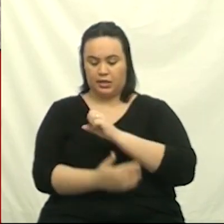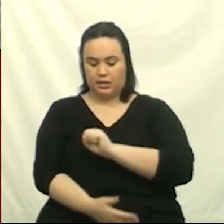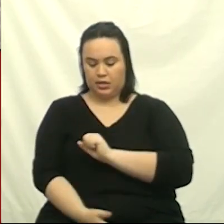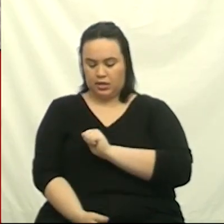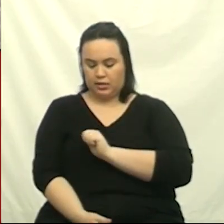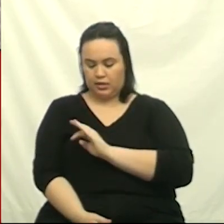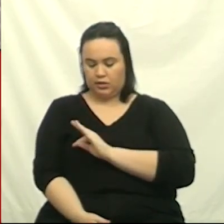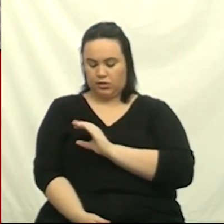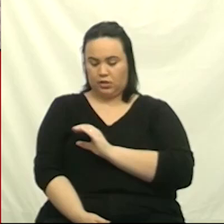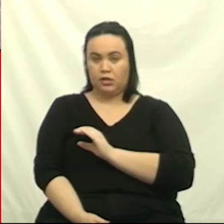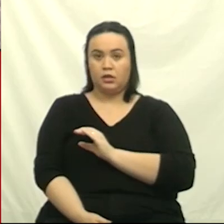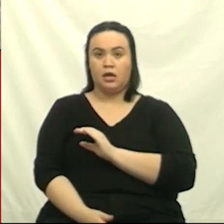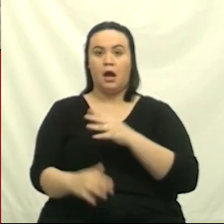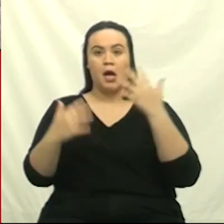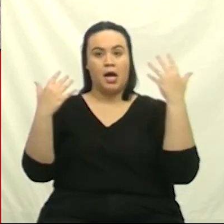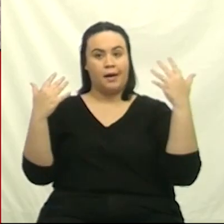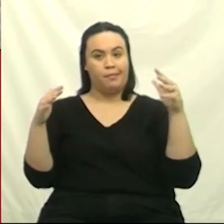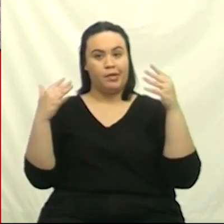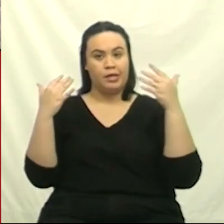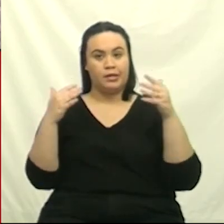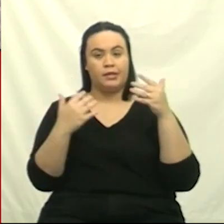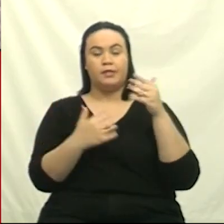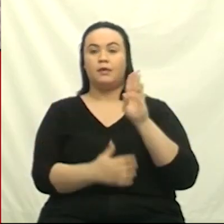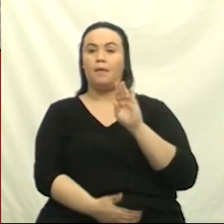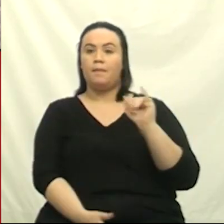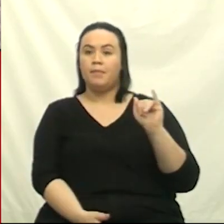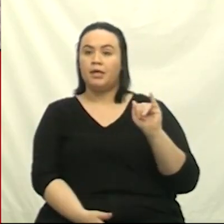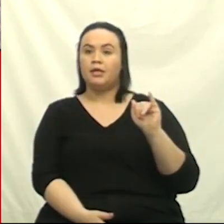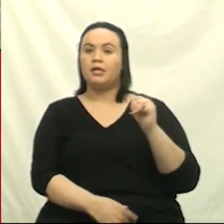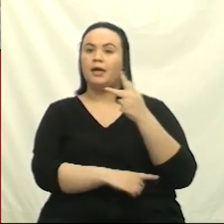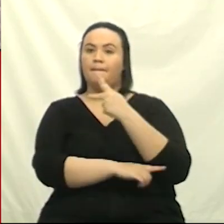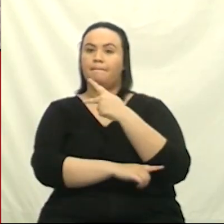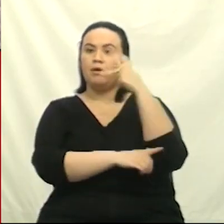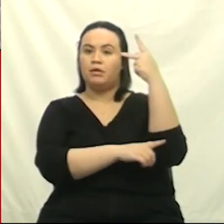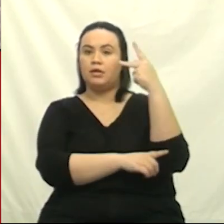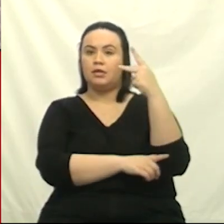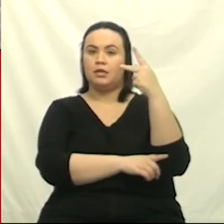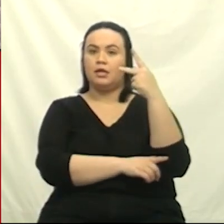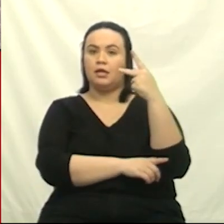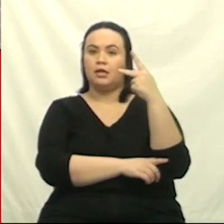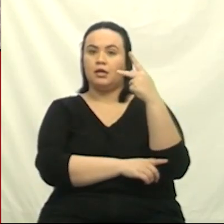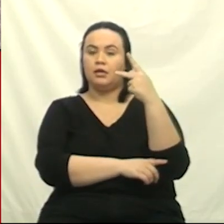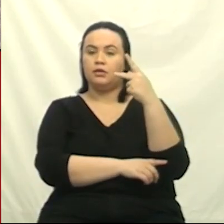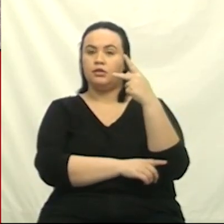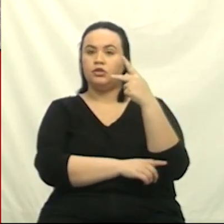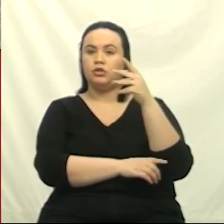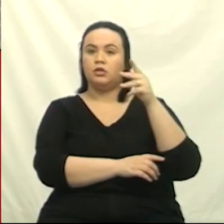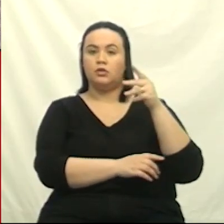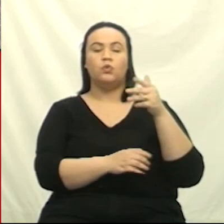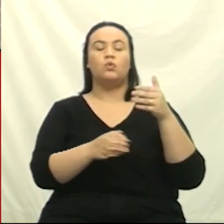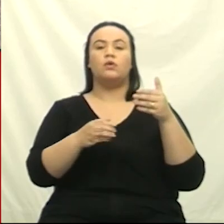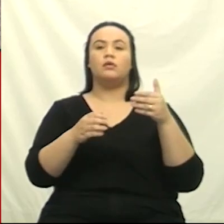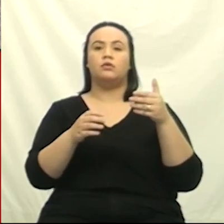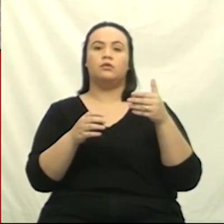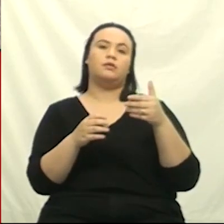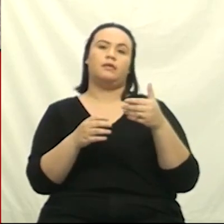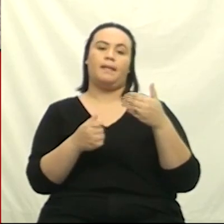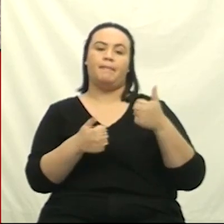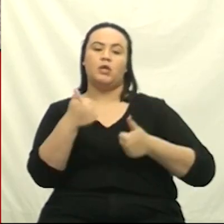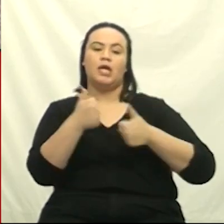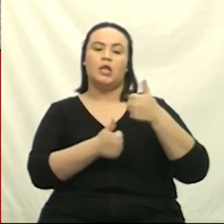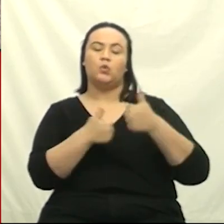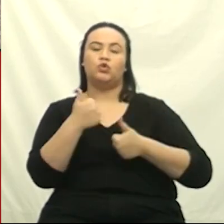presente moção de aplauso pelo bicampeonato estadual na Olimpíada brasileira de robótica conforme segue